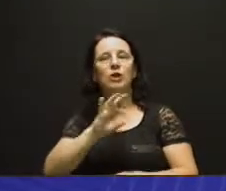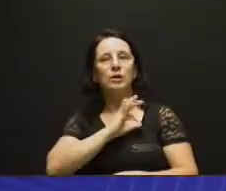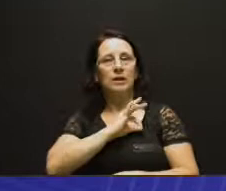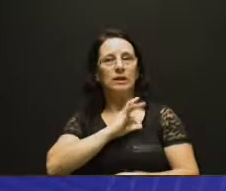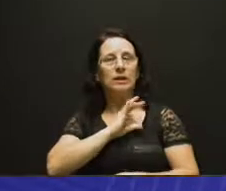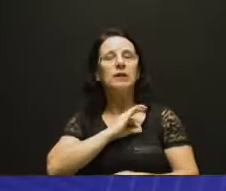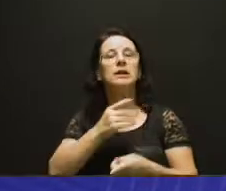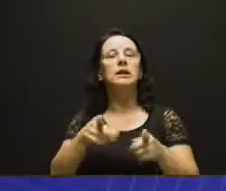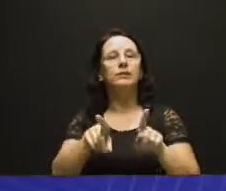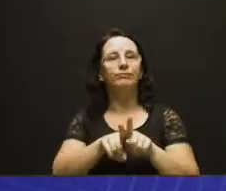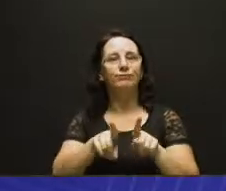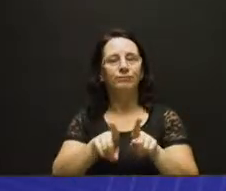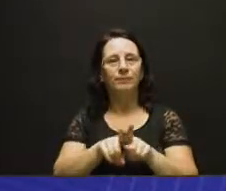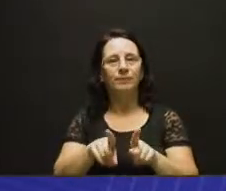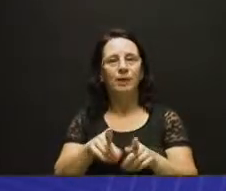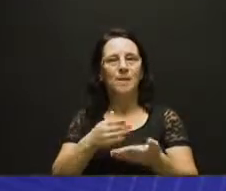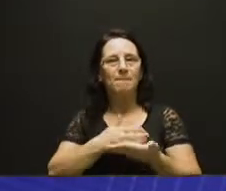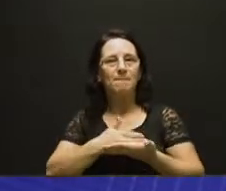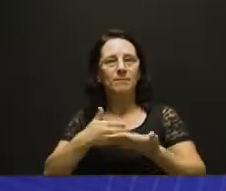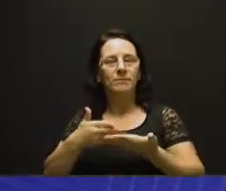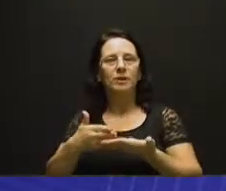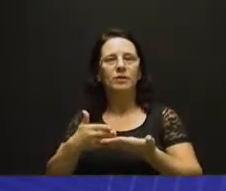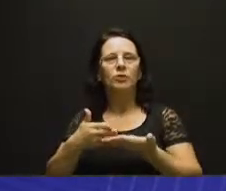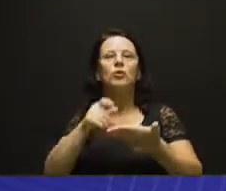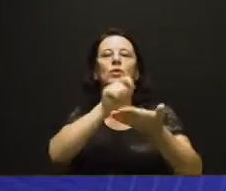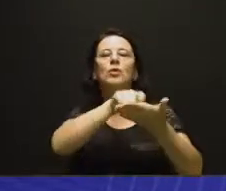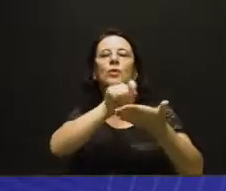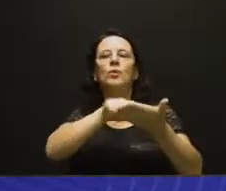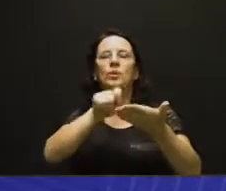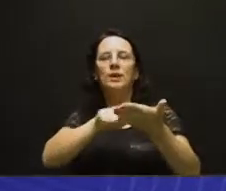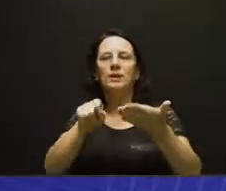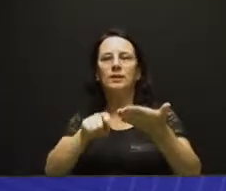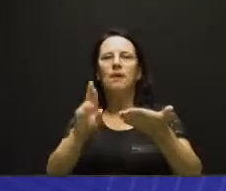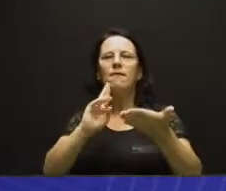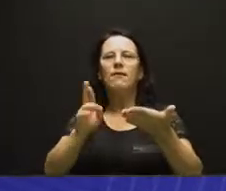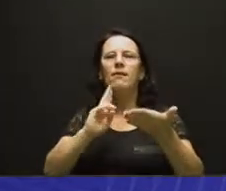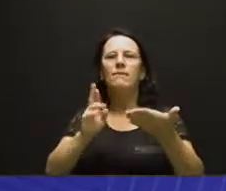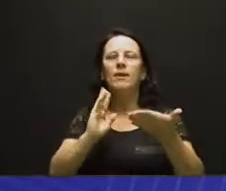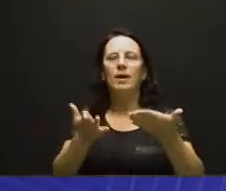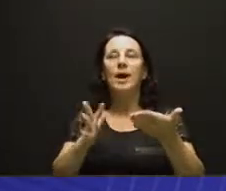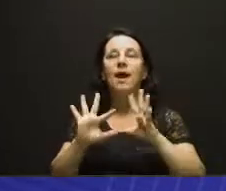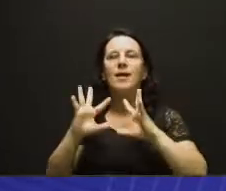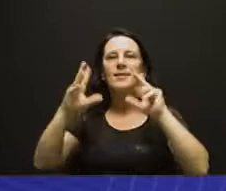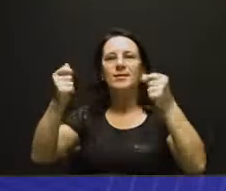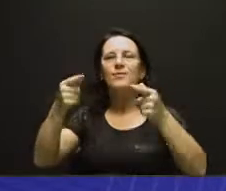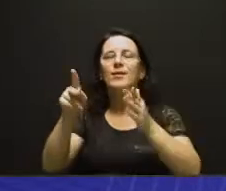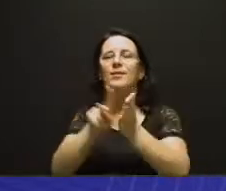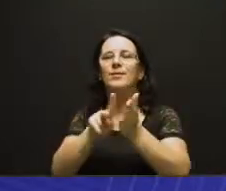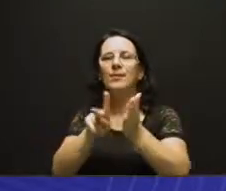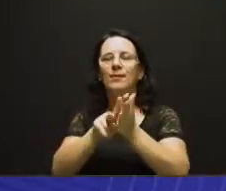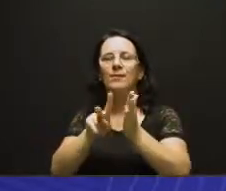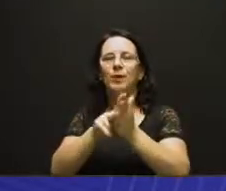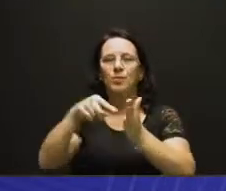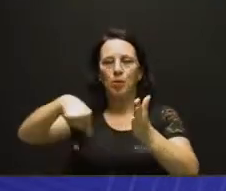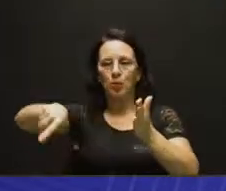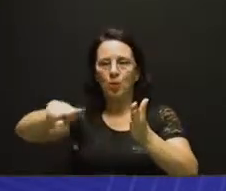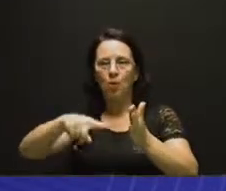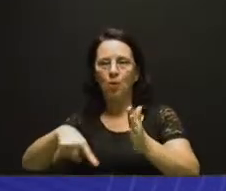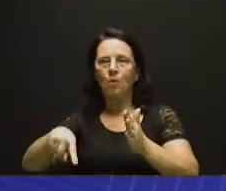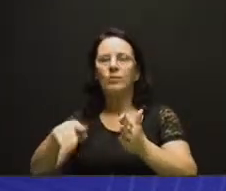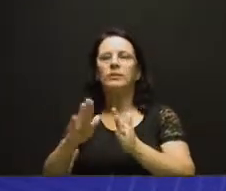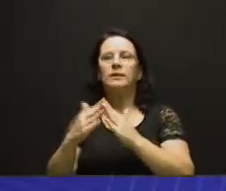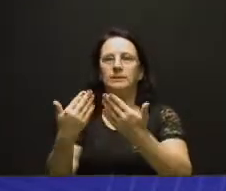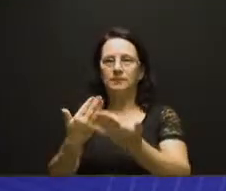ouvidoria enfim o primeiro passo é notificar o que está acontecendo para ver se dá pra resolver na própria no próprio âmbito educacional